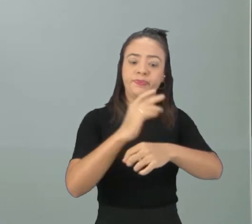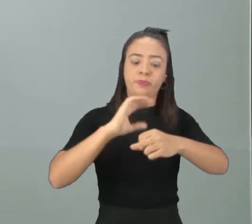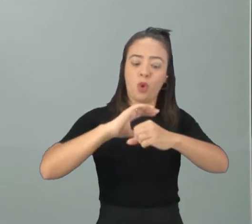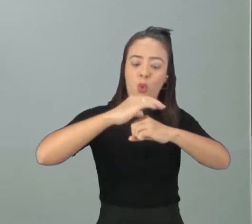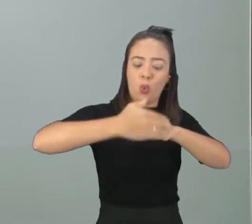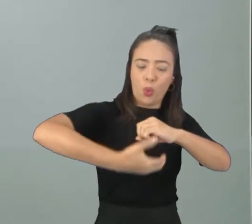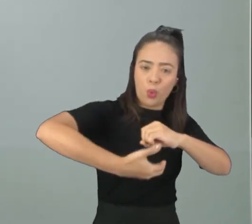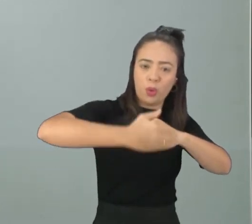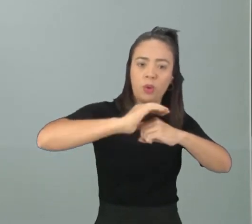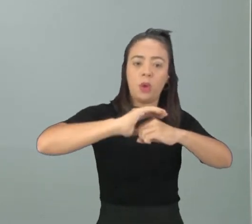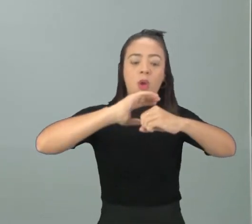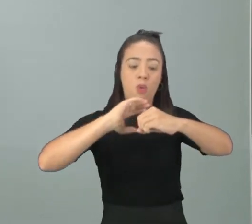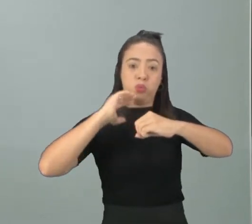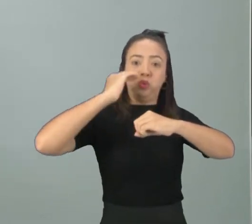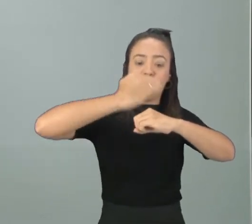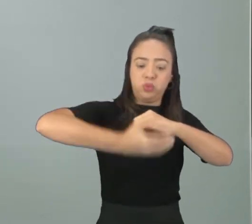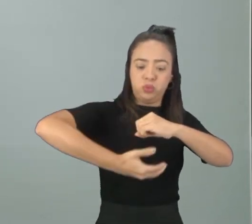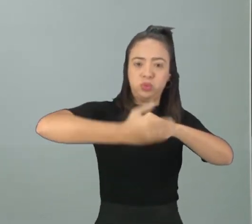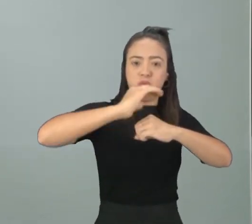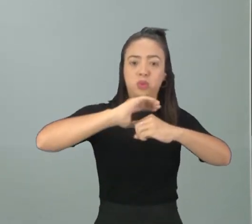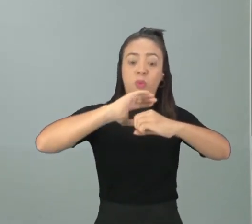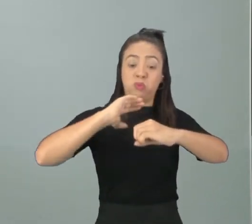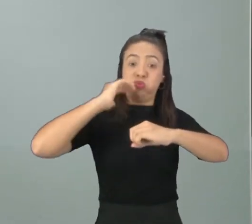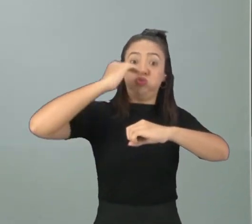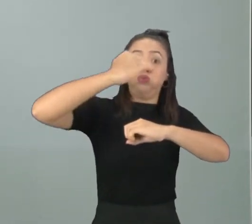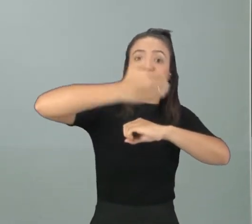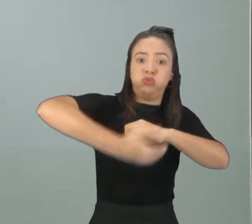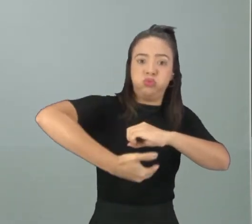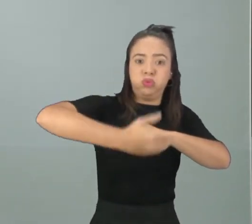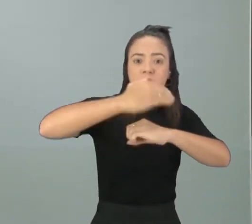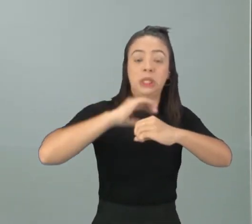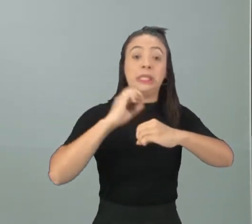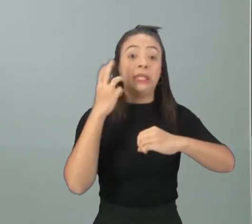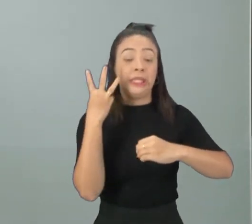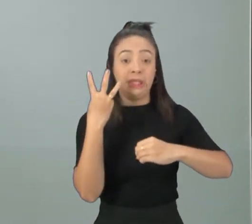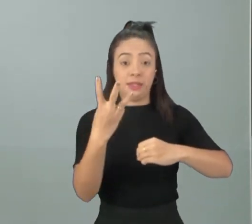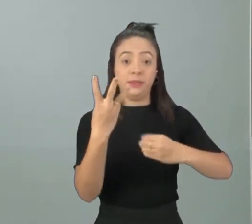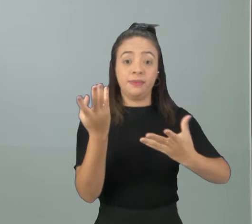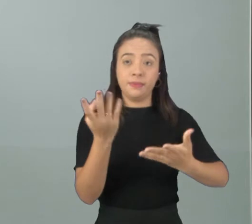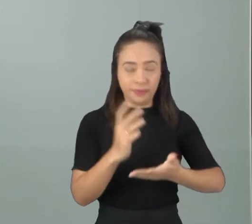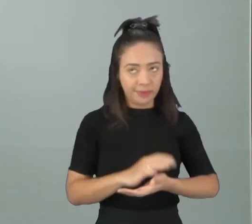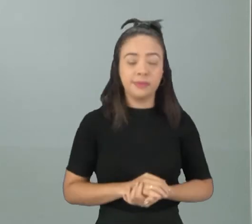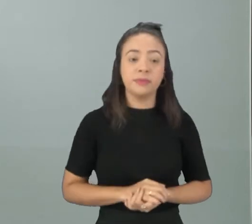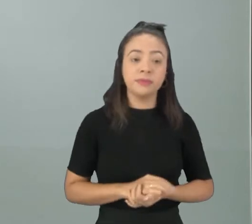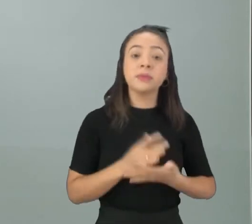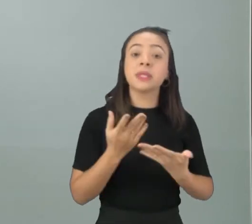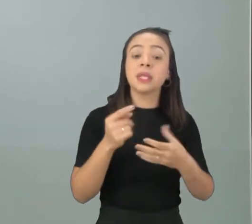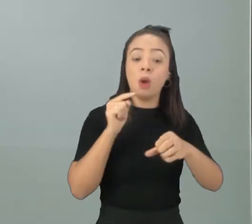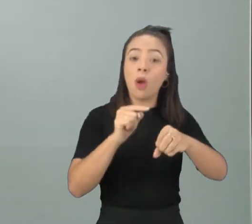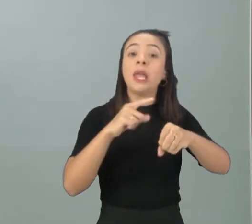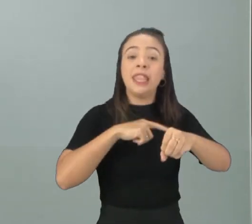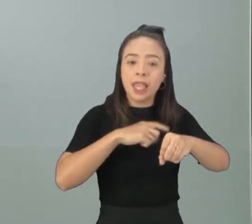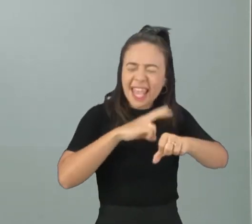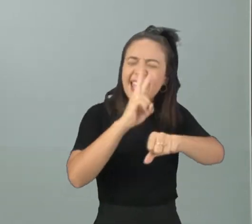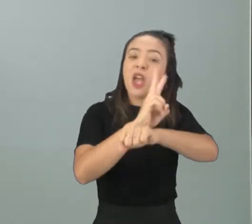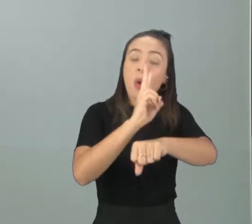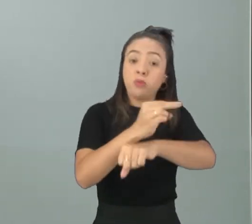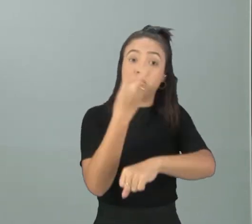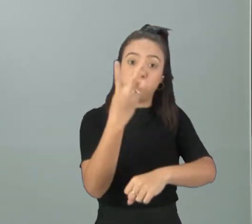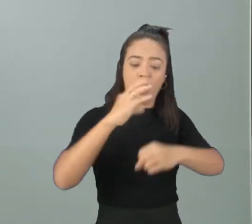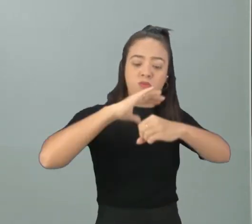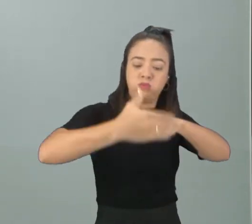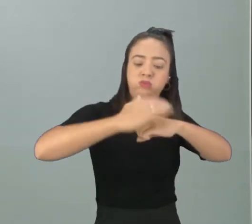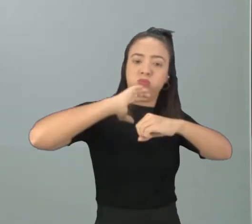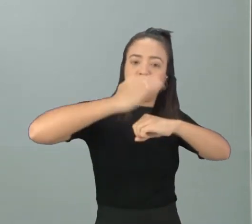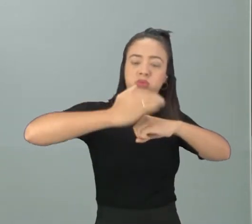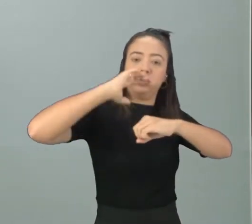radiata, ele tem a zona pelúcida, ele tem a própria membrana plasmática da célula, tá? Então, esse ovócito ele é protegido por essas camadas,